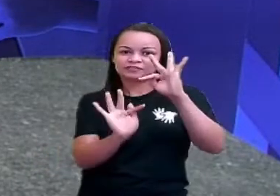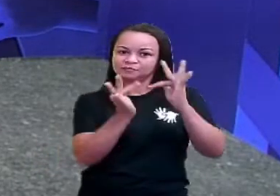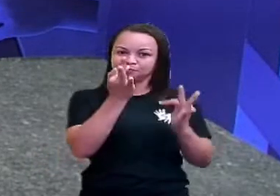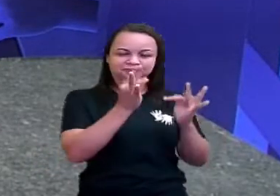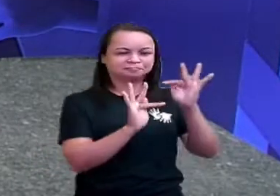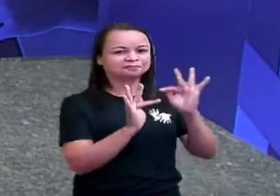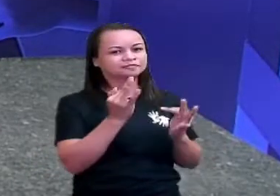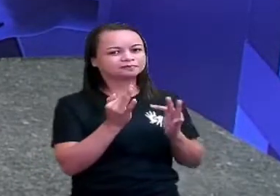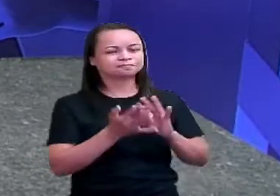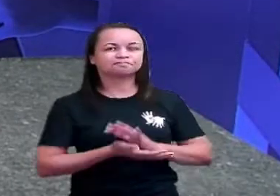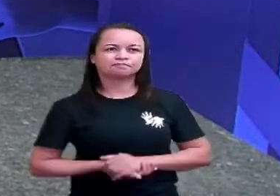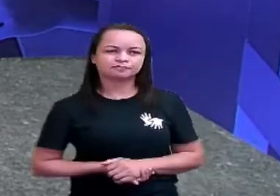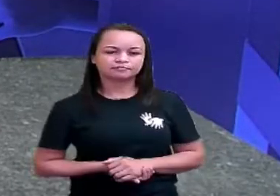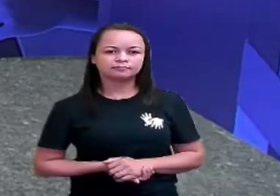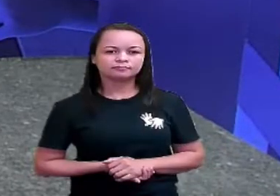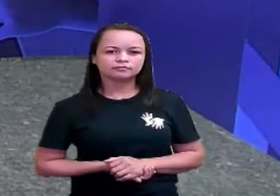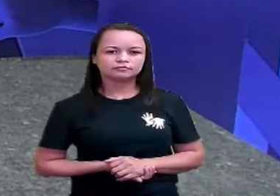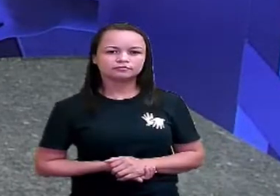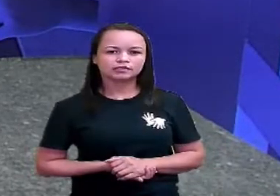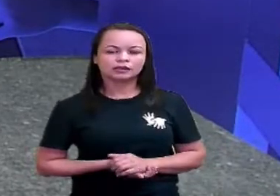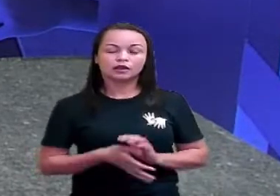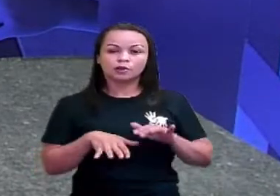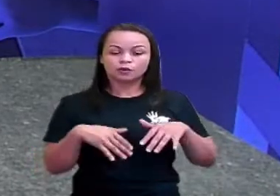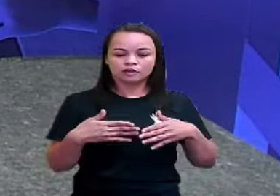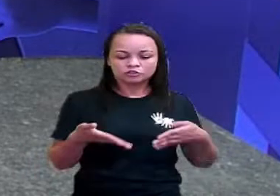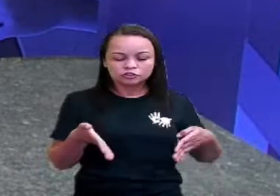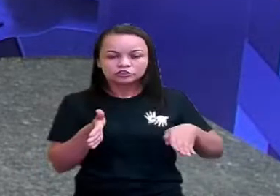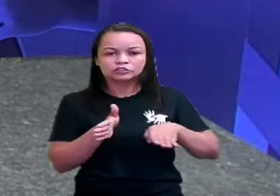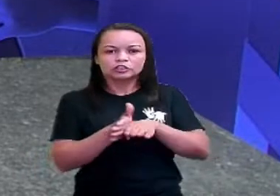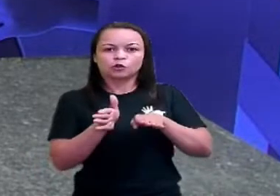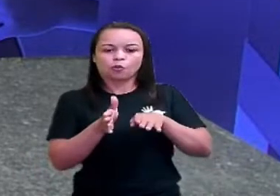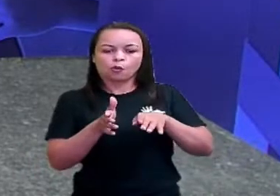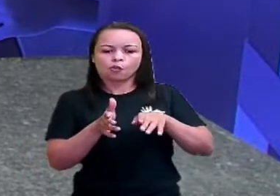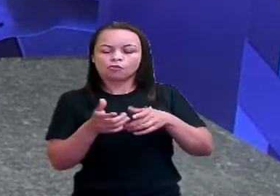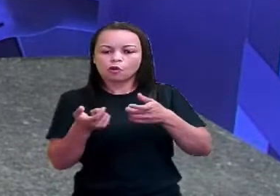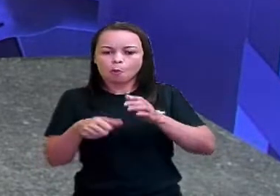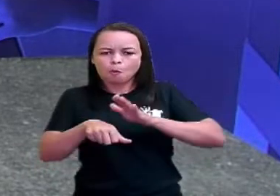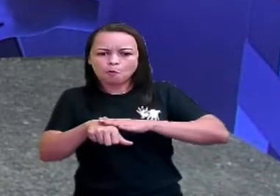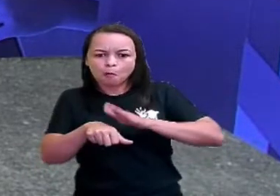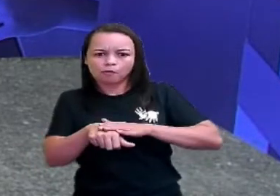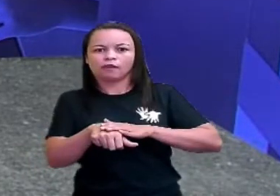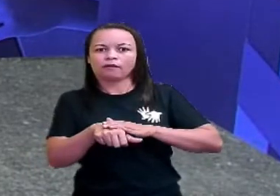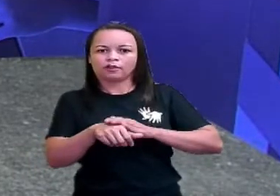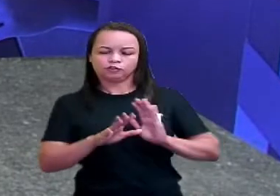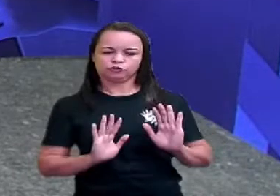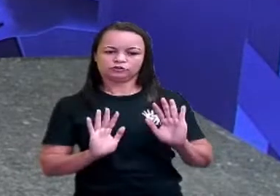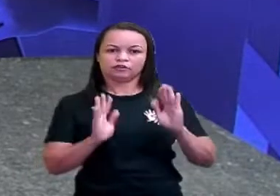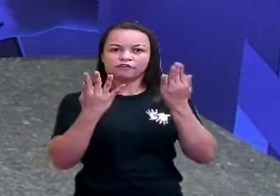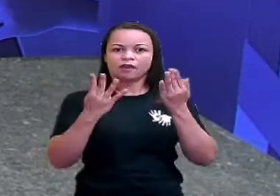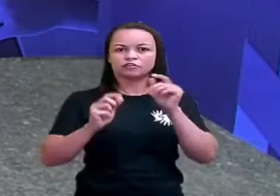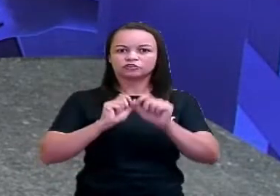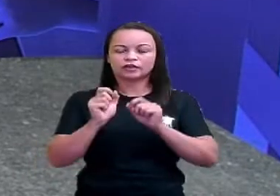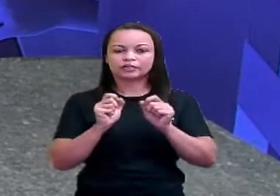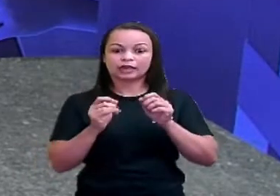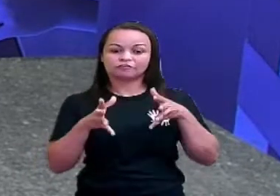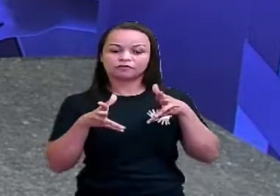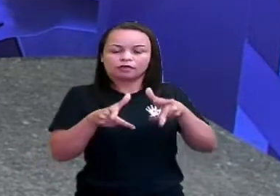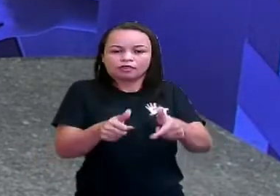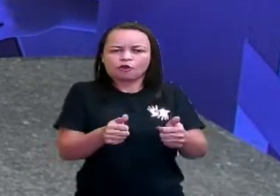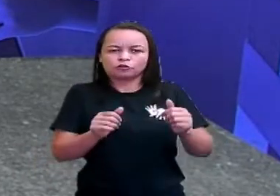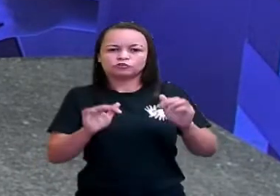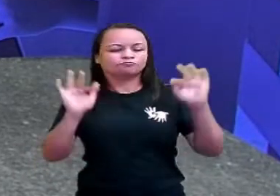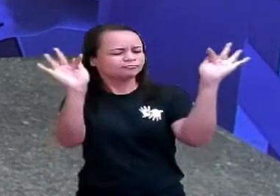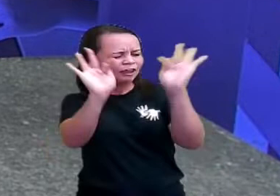Quando chegou bem o auge da festa, aquele momento que estava todo mundo feliz, sabe o que foi que